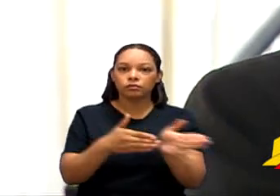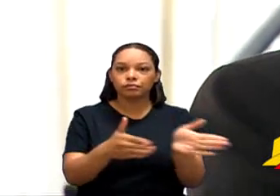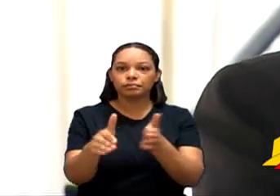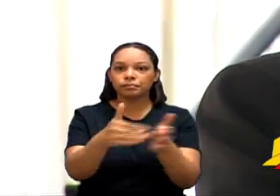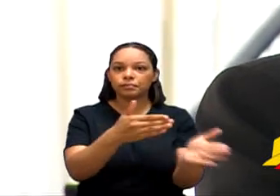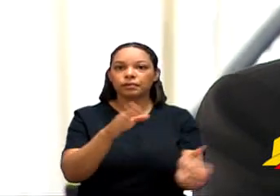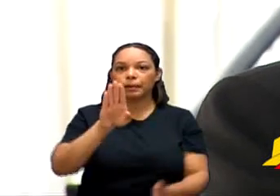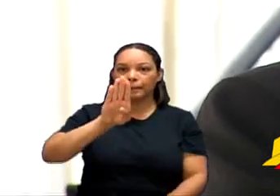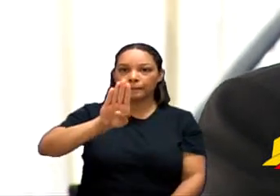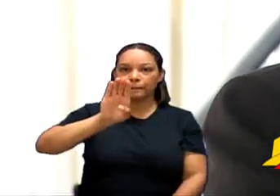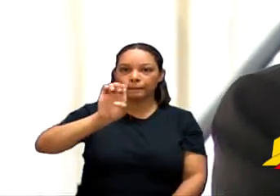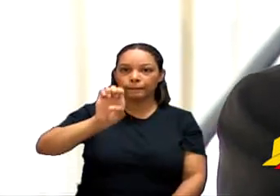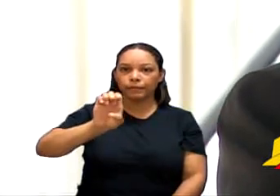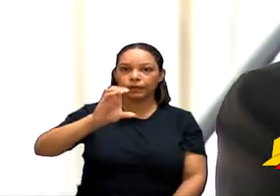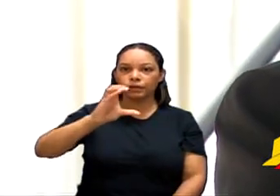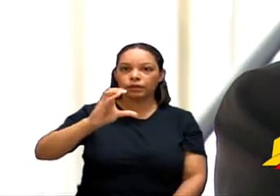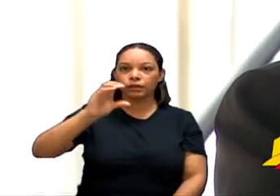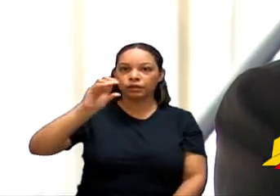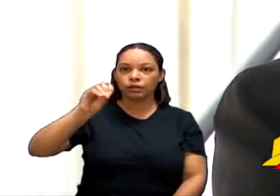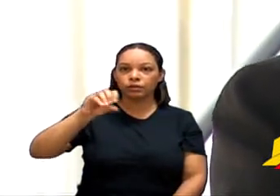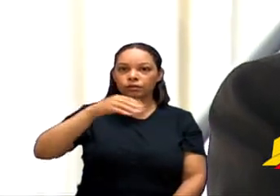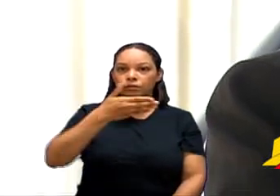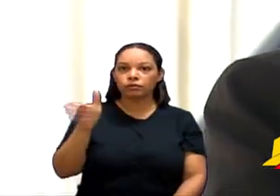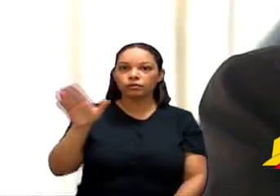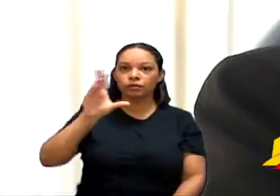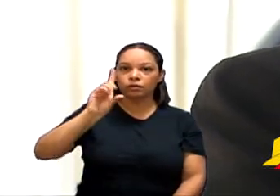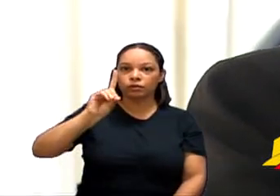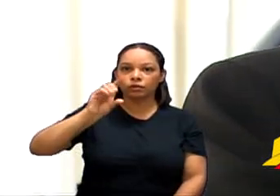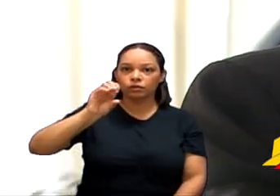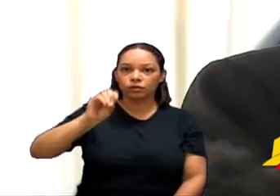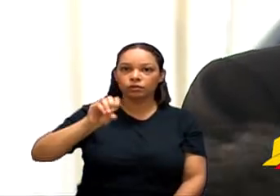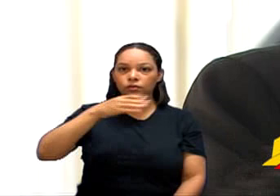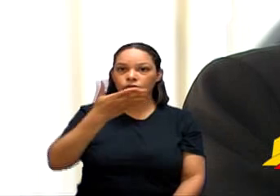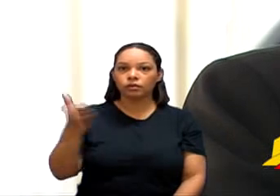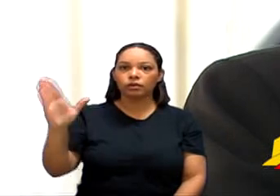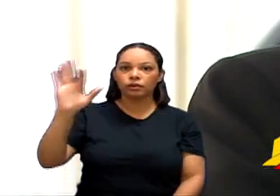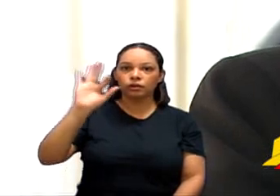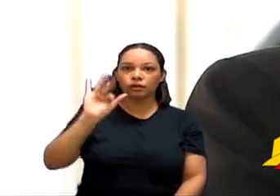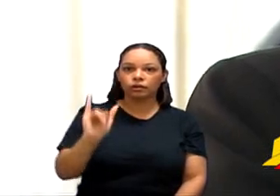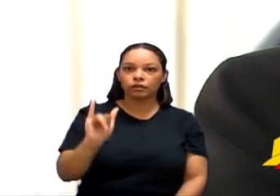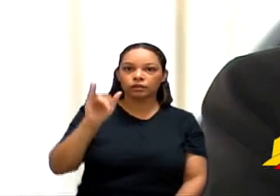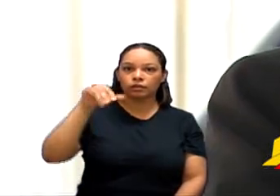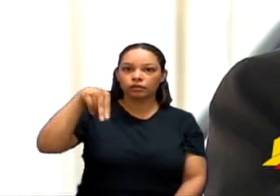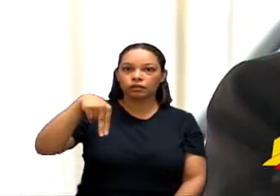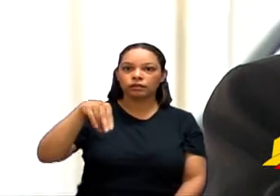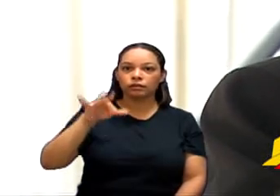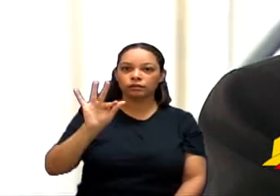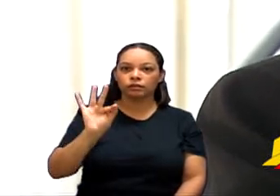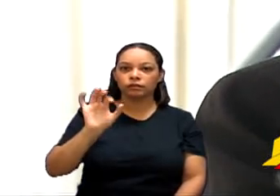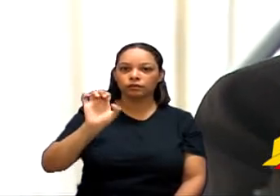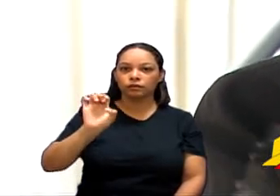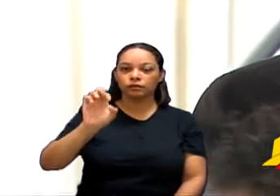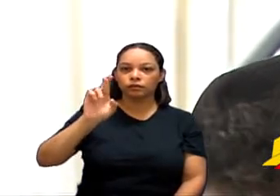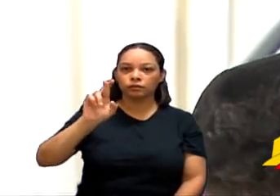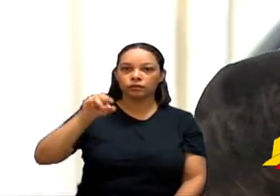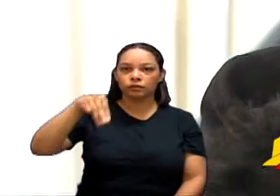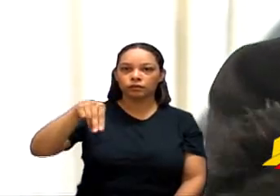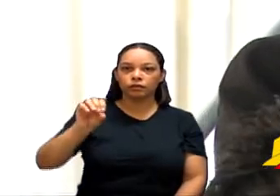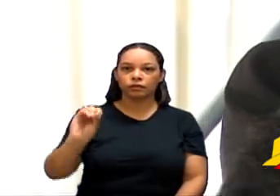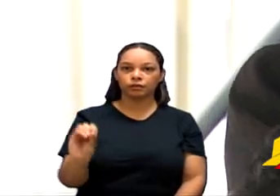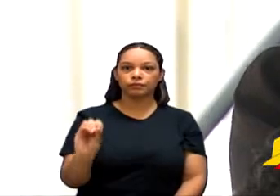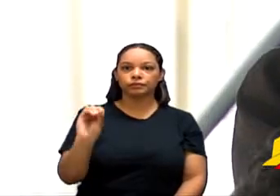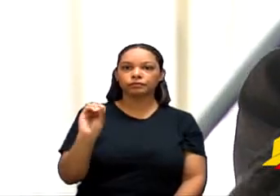de enviá-lo novamente para a Comissão de Justiça para que tenha aí uma conversa em relação à